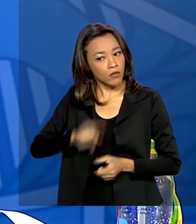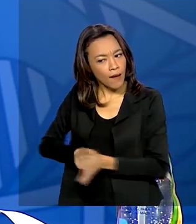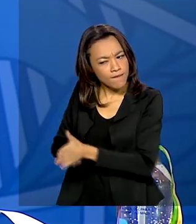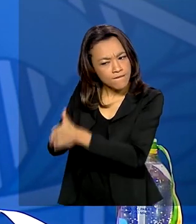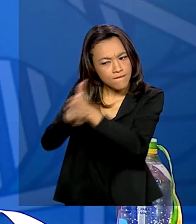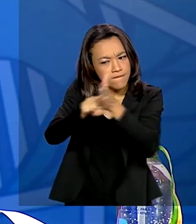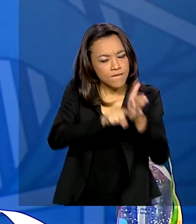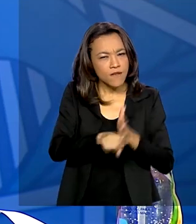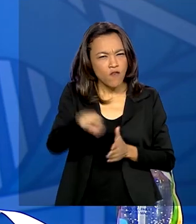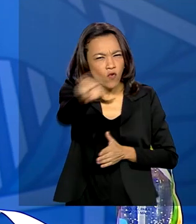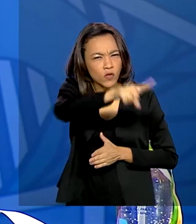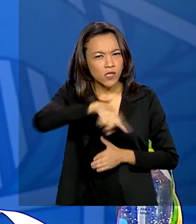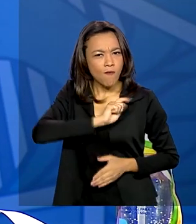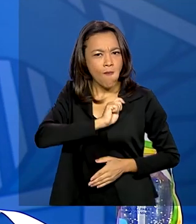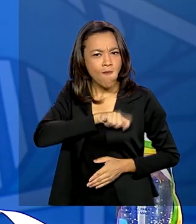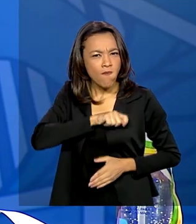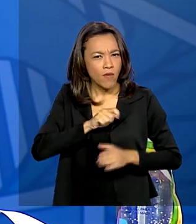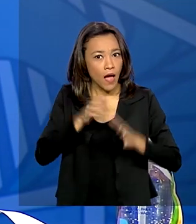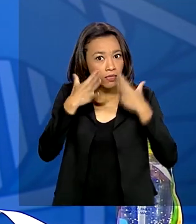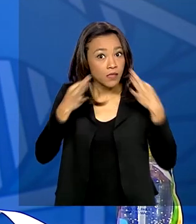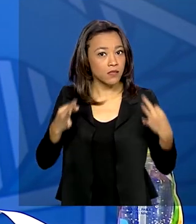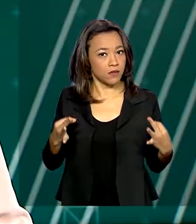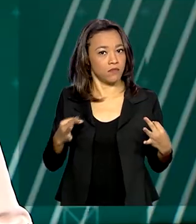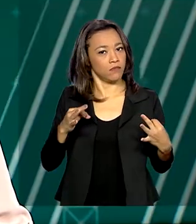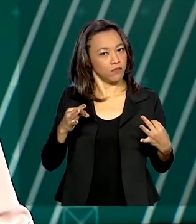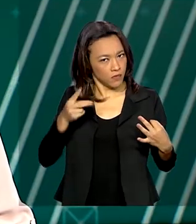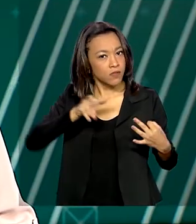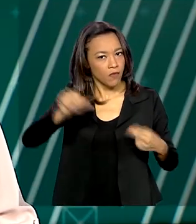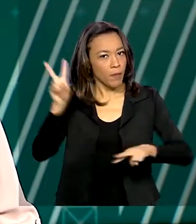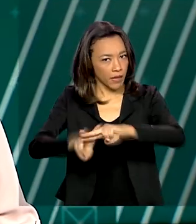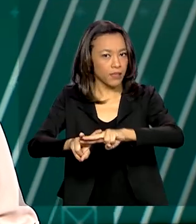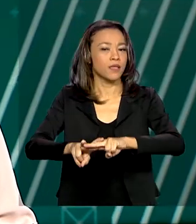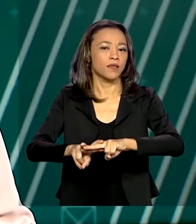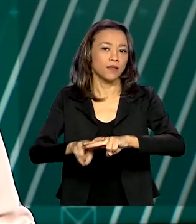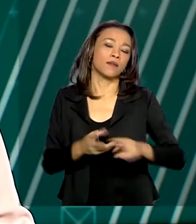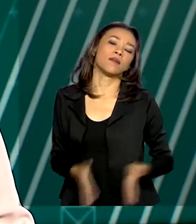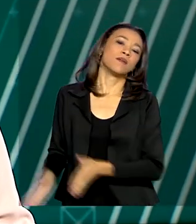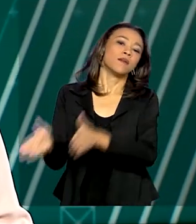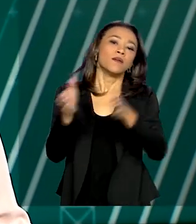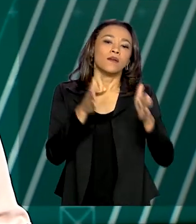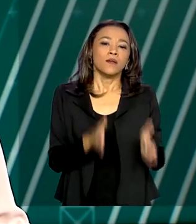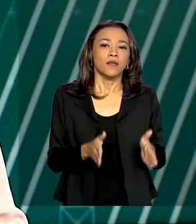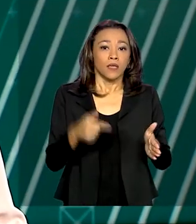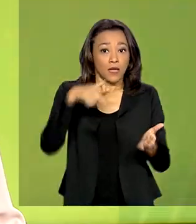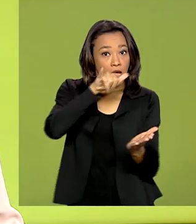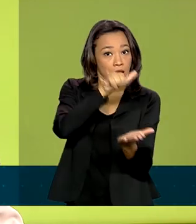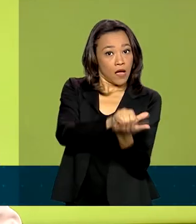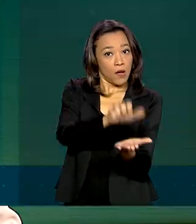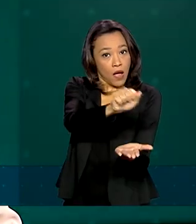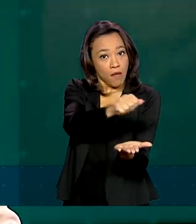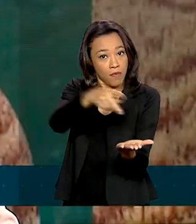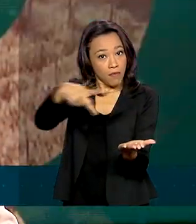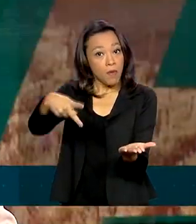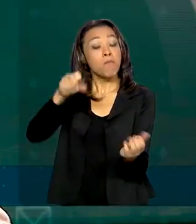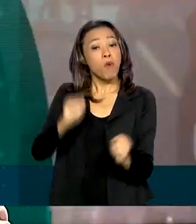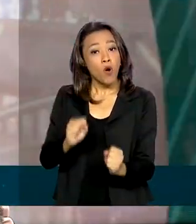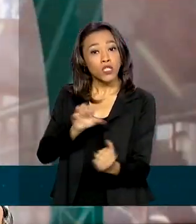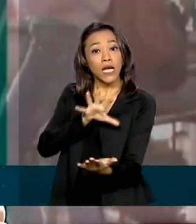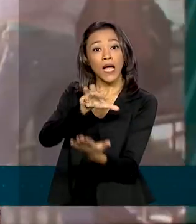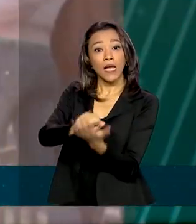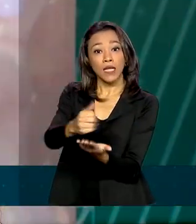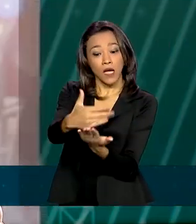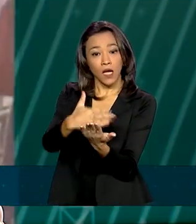fraudadores atenção vocês vão acabar na cadeia além do aplicativo o cadastro pode ser feito pelo